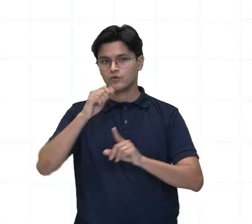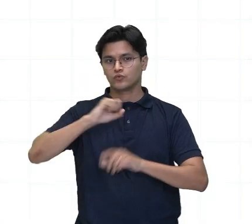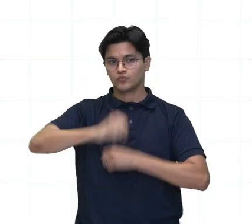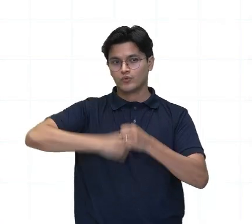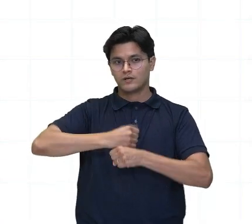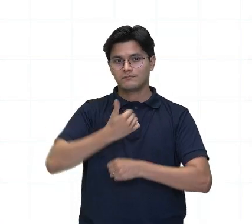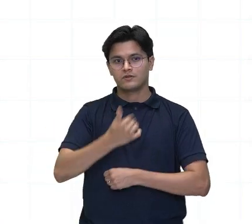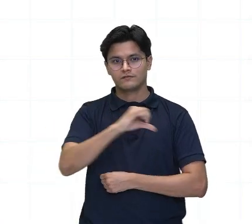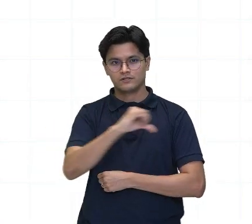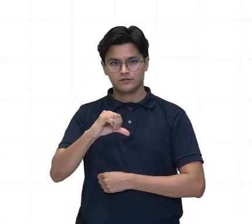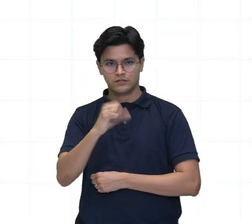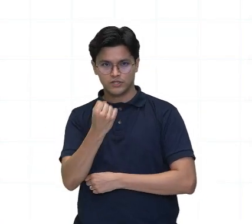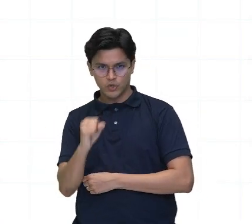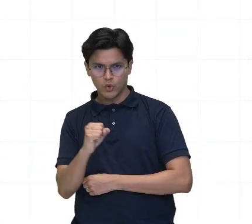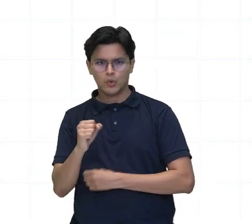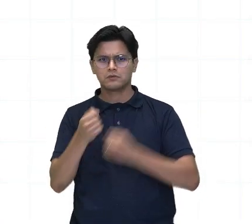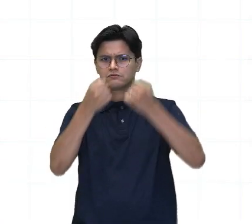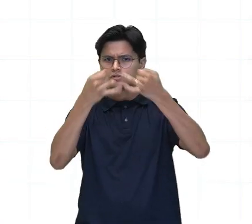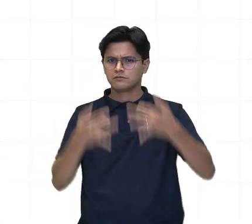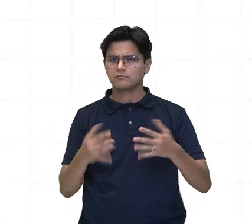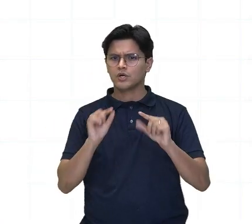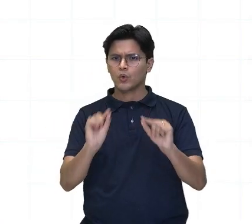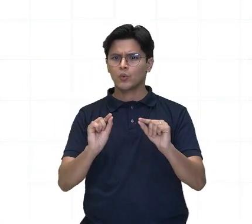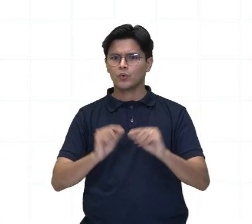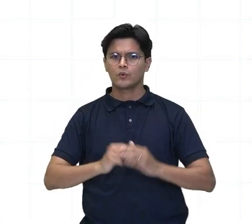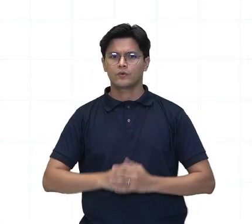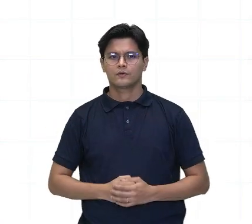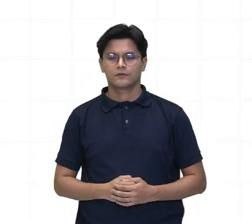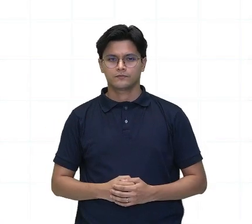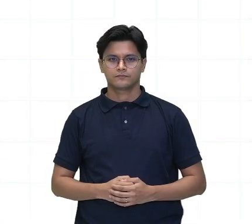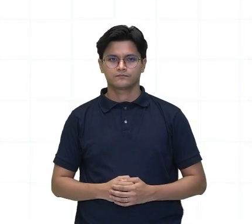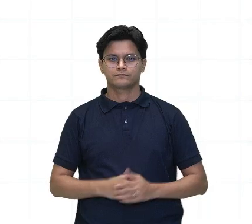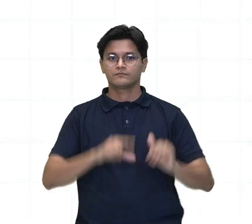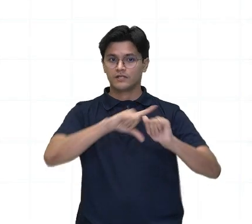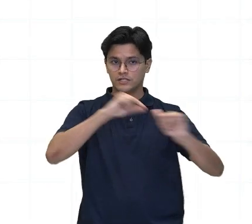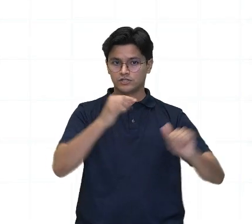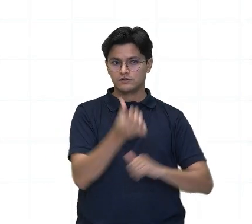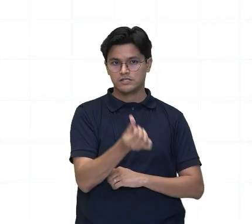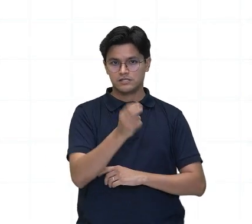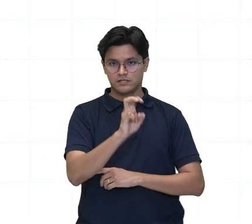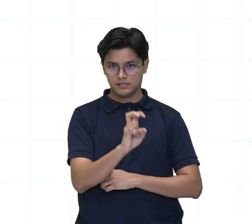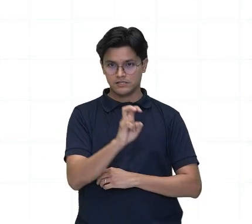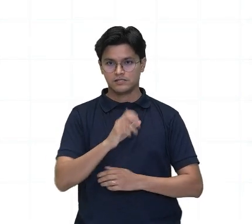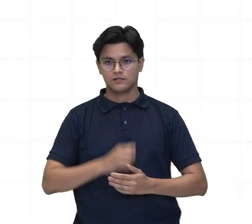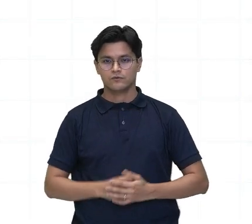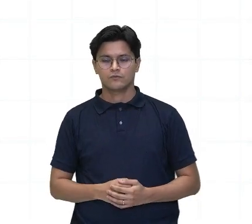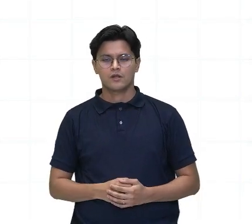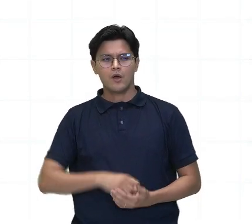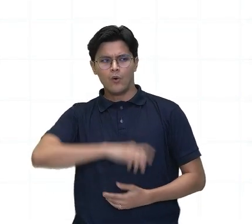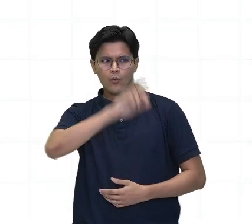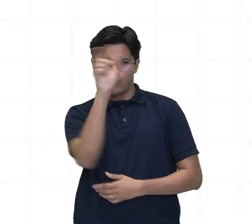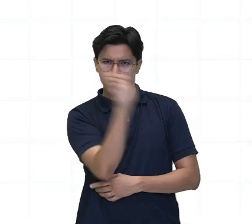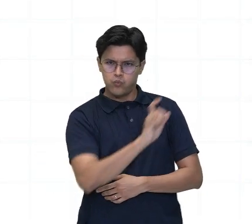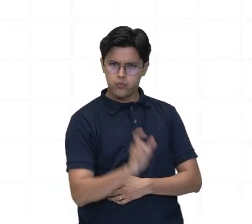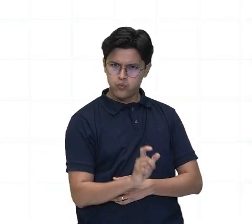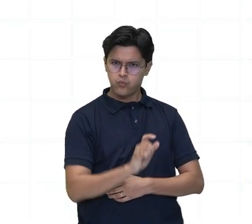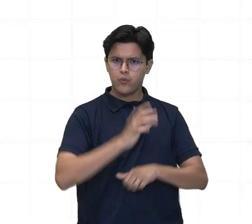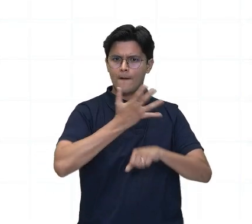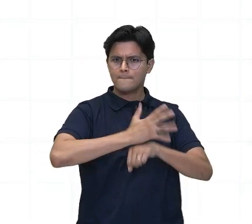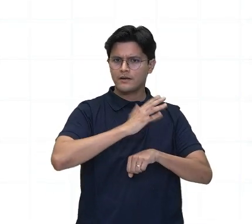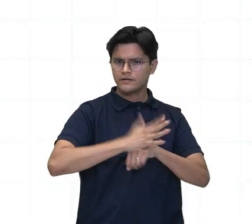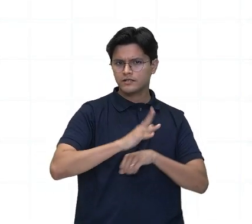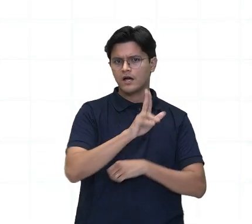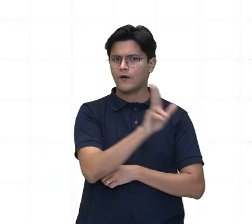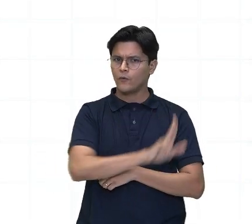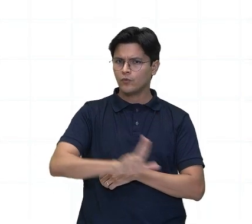seguinte redação. Artigo 65, pichar ou por meio, né? Ou por outro meio, na